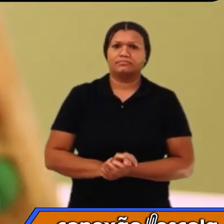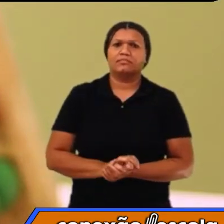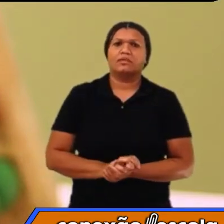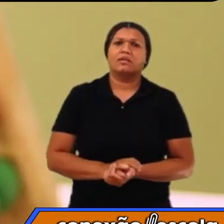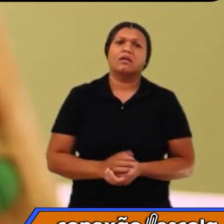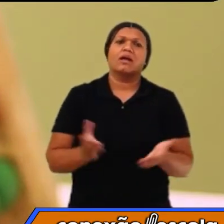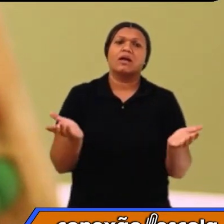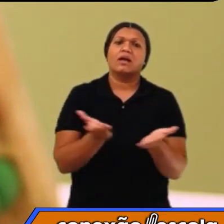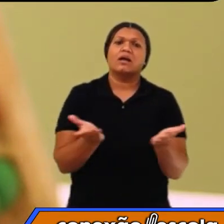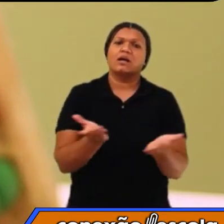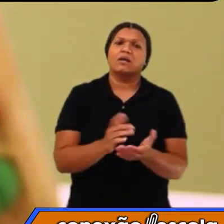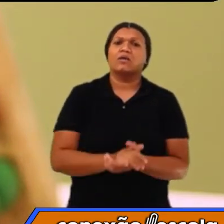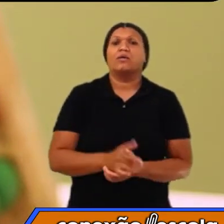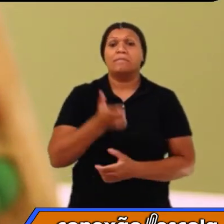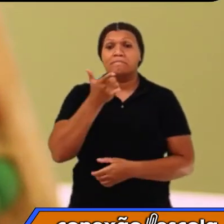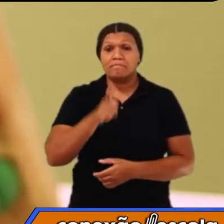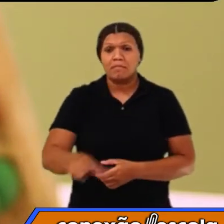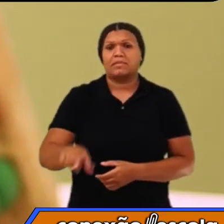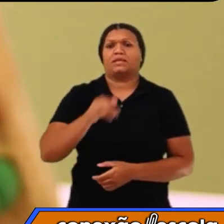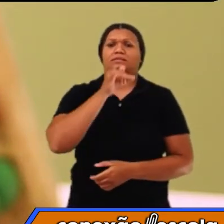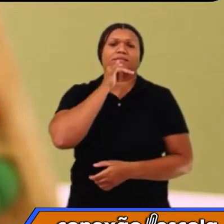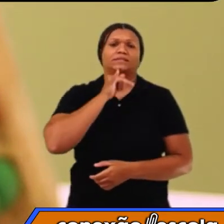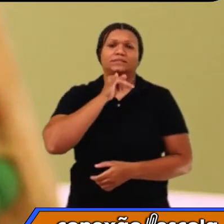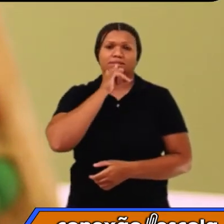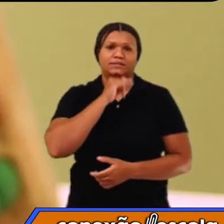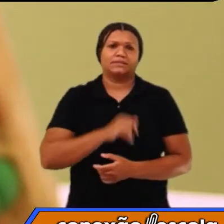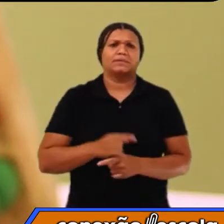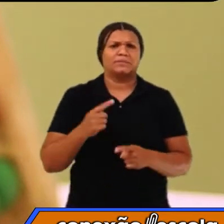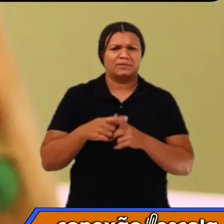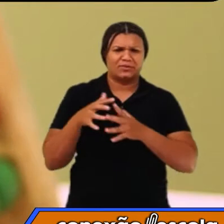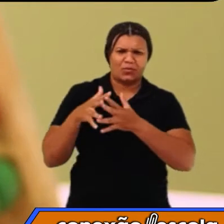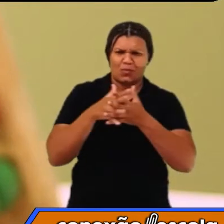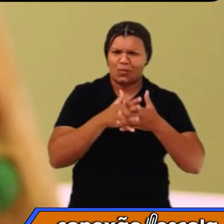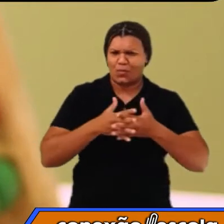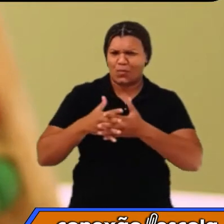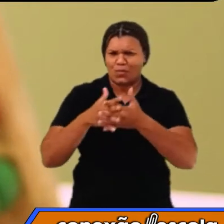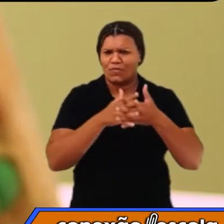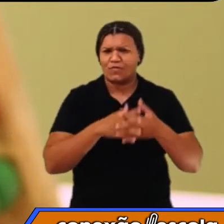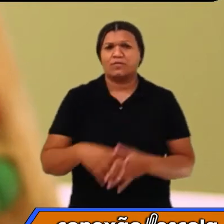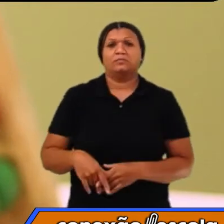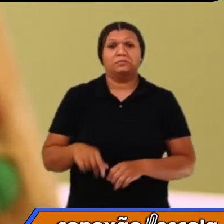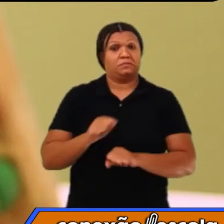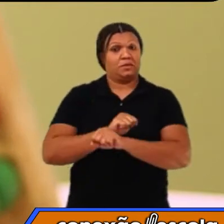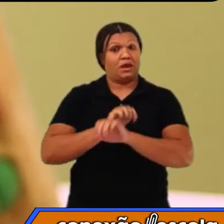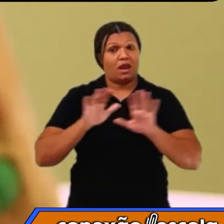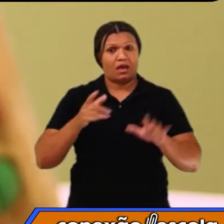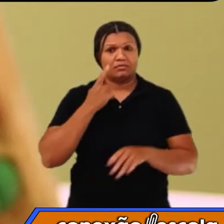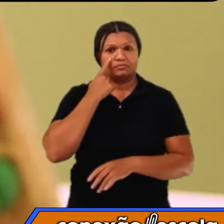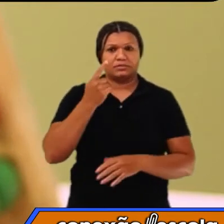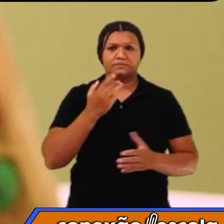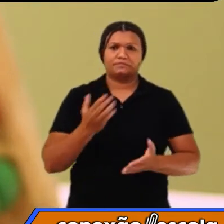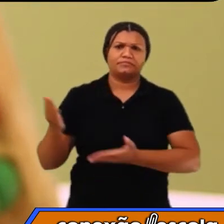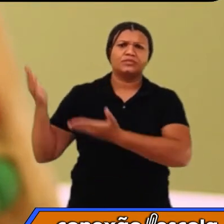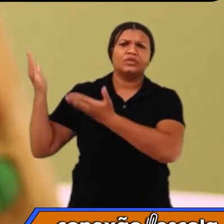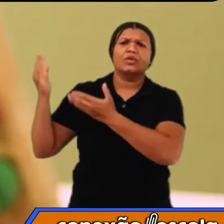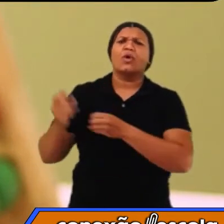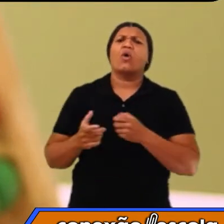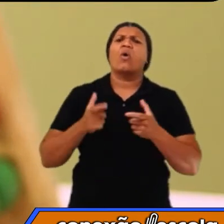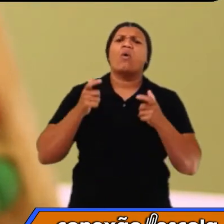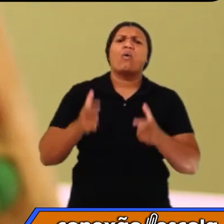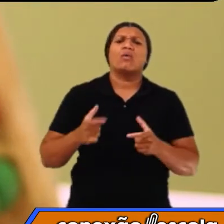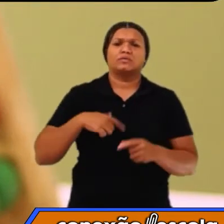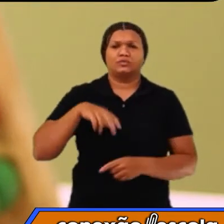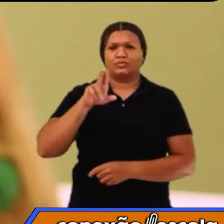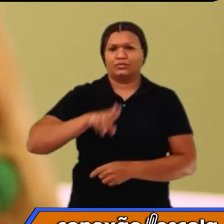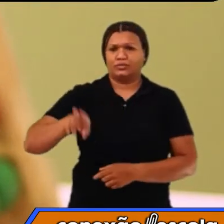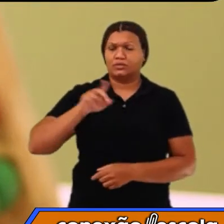Agora vamos lá mas exemplo professor que tá complicado essa história pessoal hoje que eu vou usar usar isso